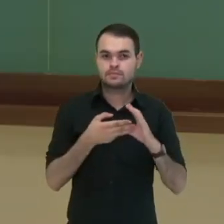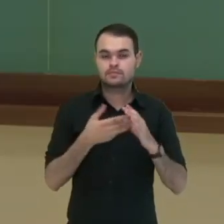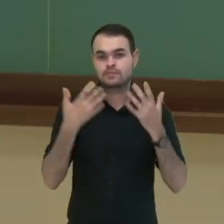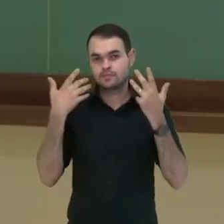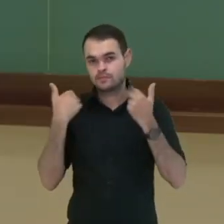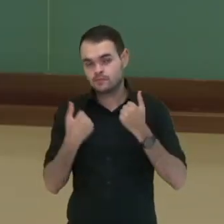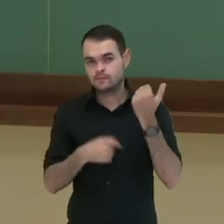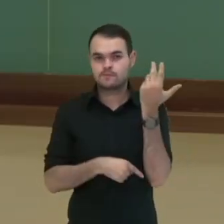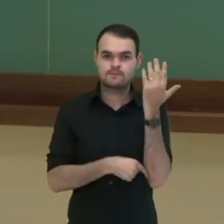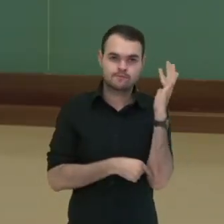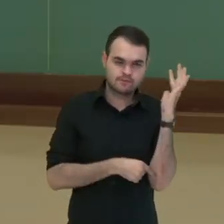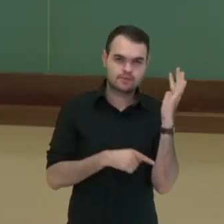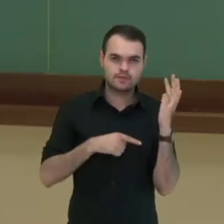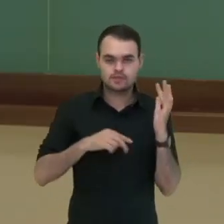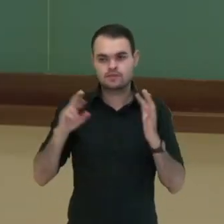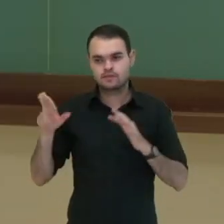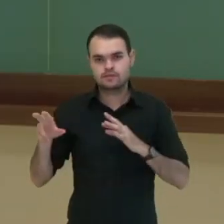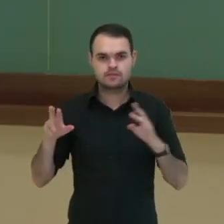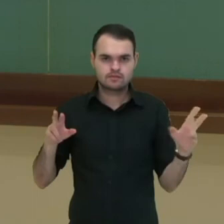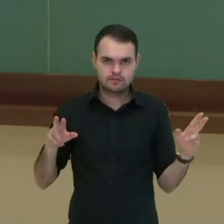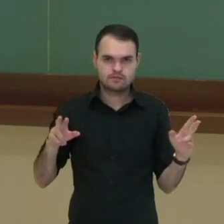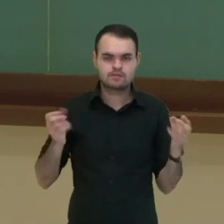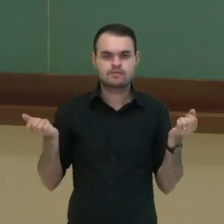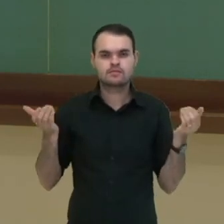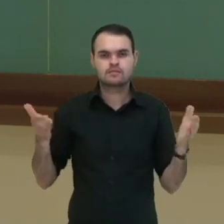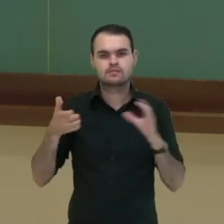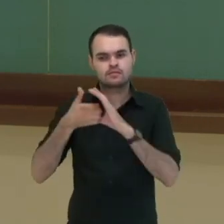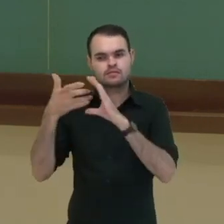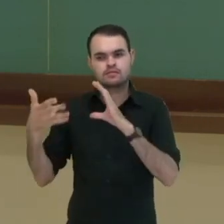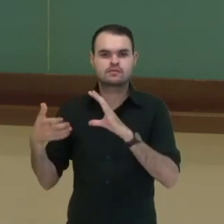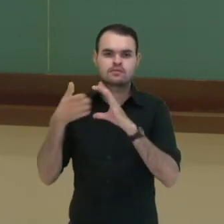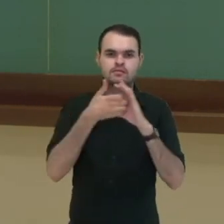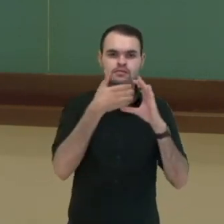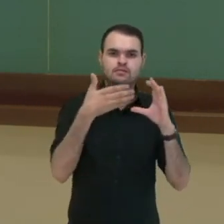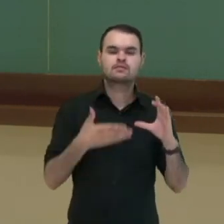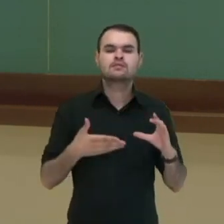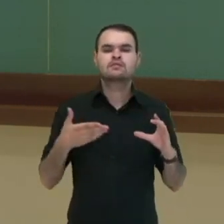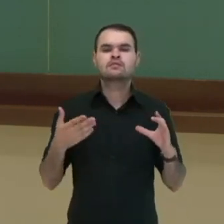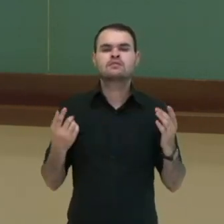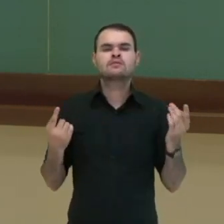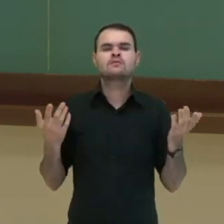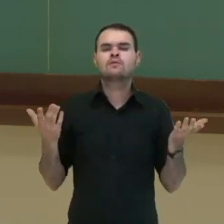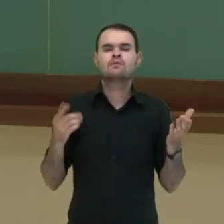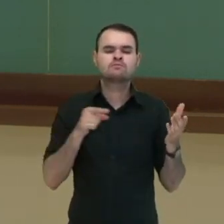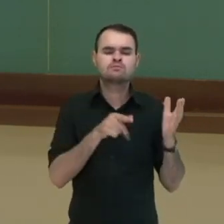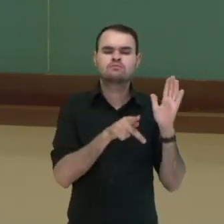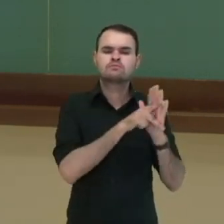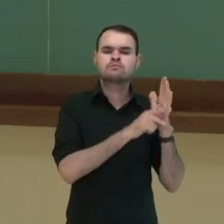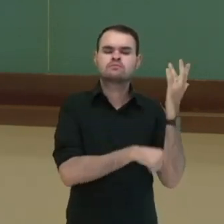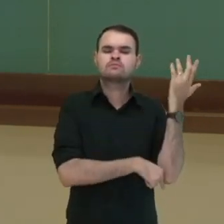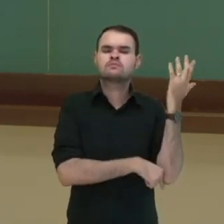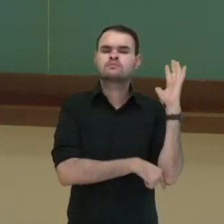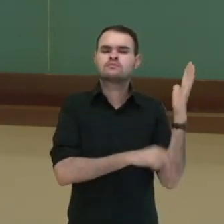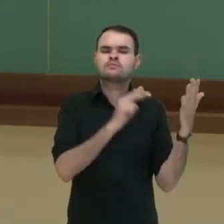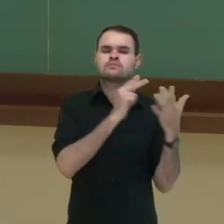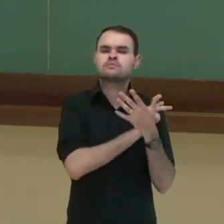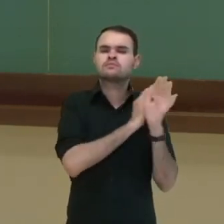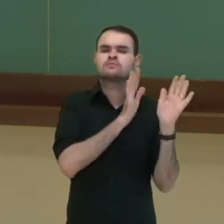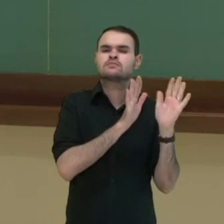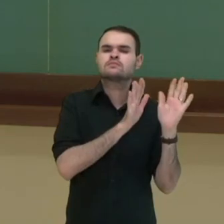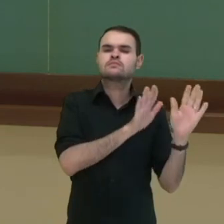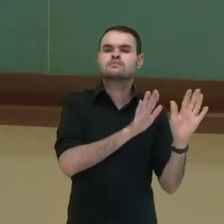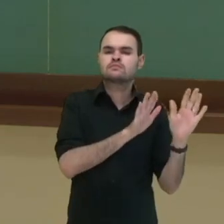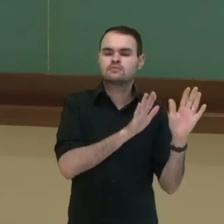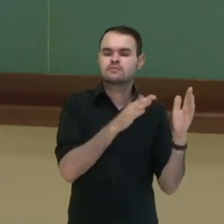as células diferentes, né, que proporcionam suas características. Quais são essas organelas, né, que ocorrem somente na